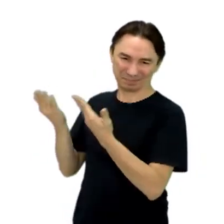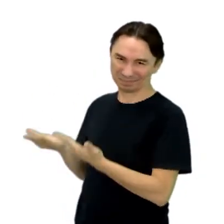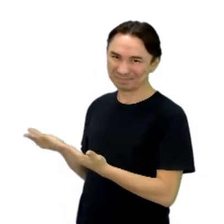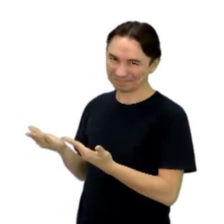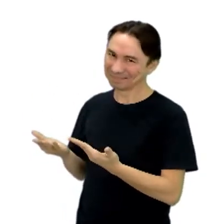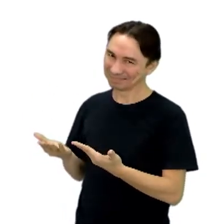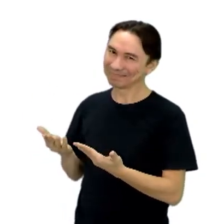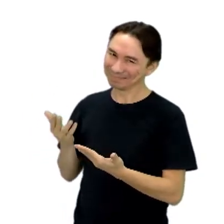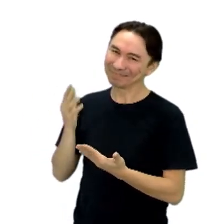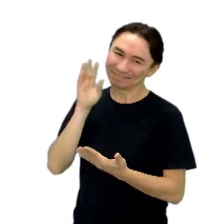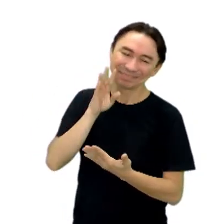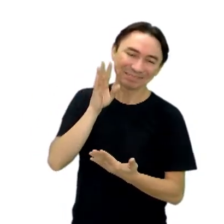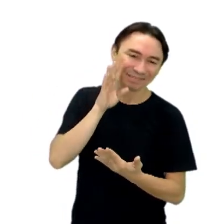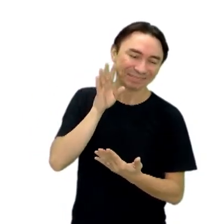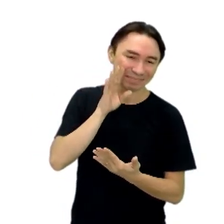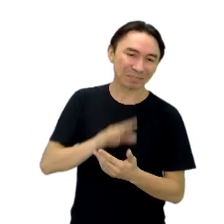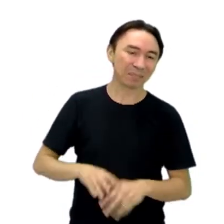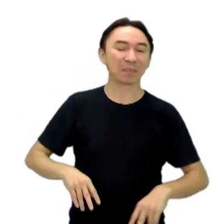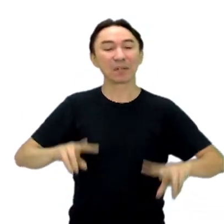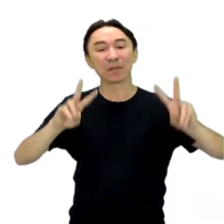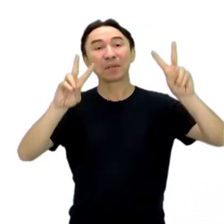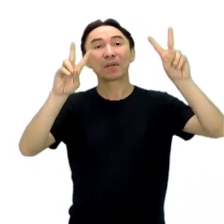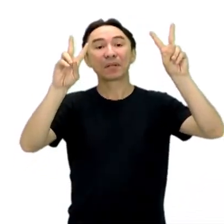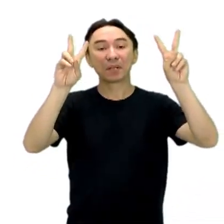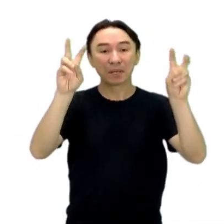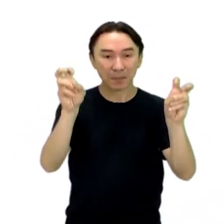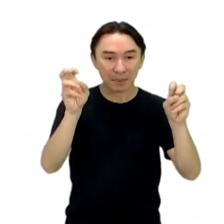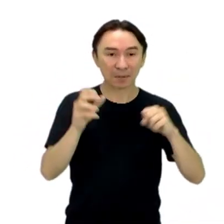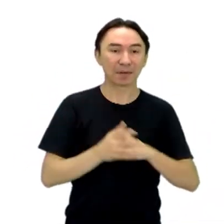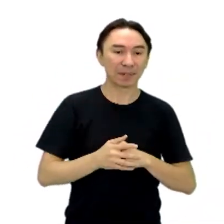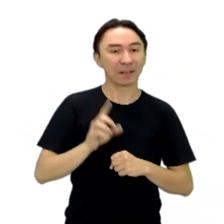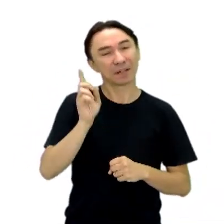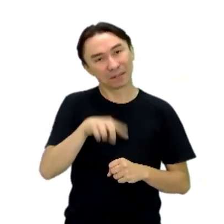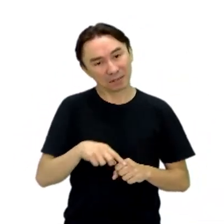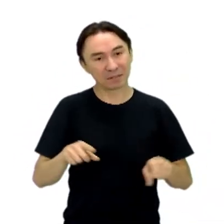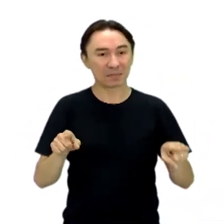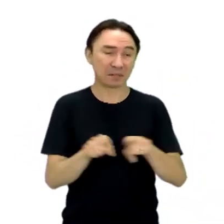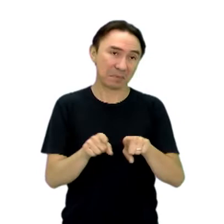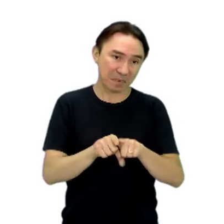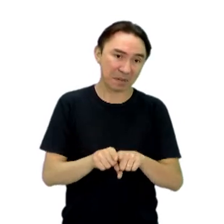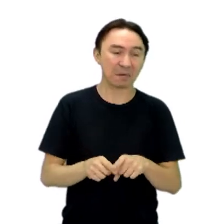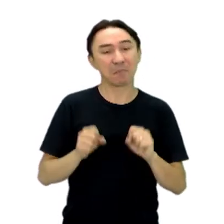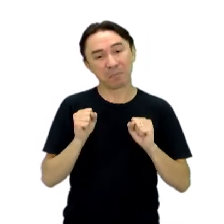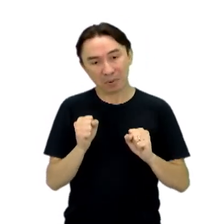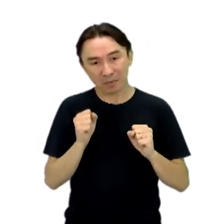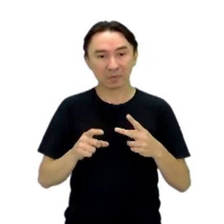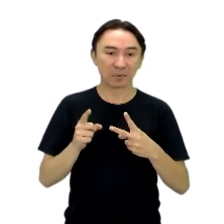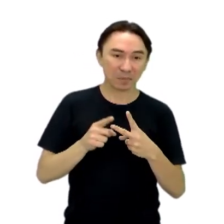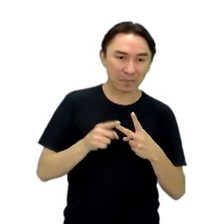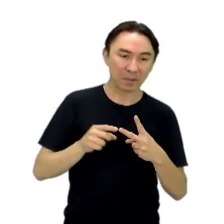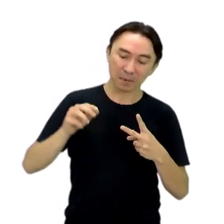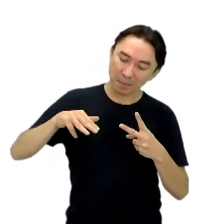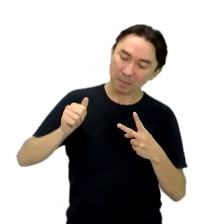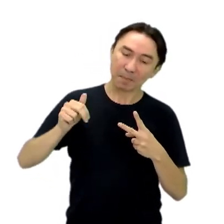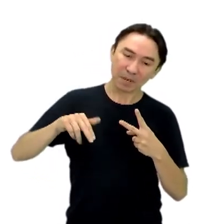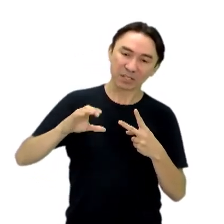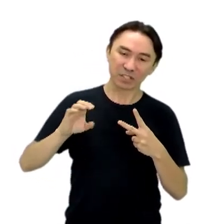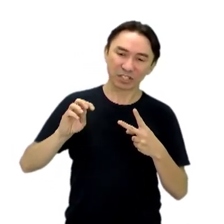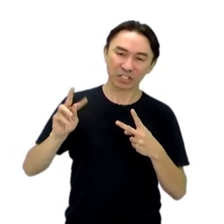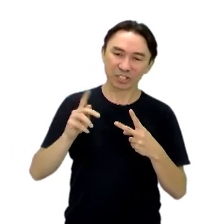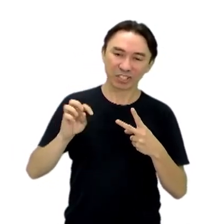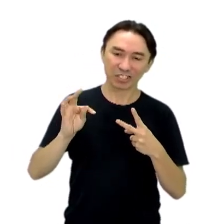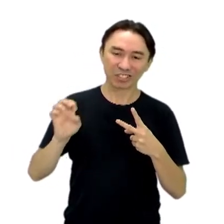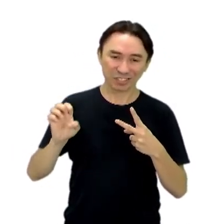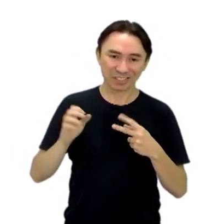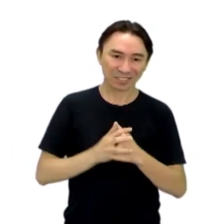né? Bom, aqui então tem o título, que a gente também pode chamar de manchete. A manchete é o título da reportagem, o que